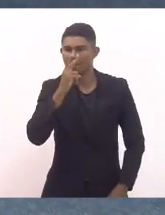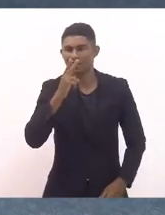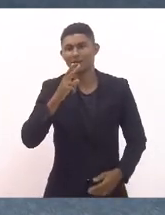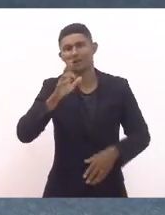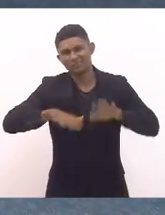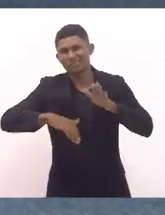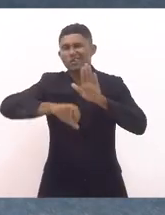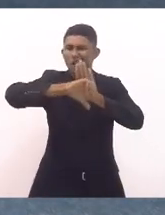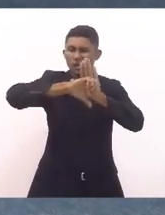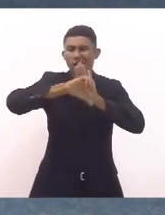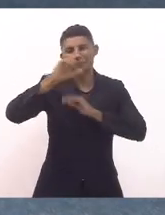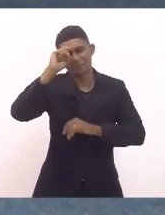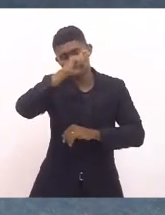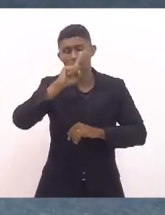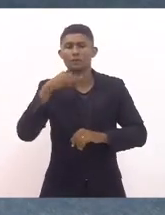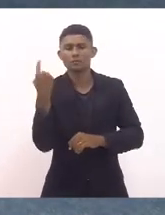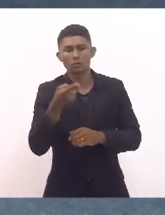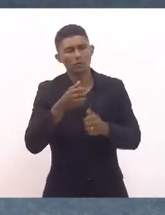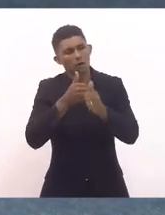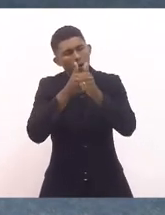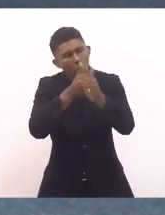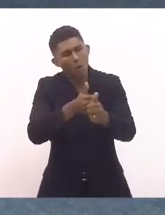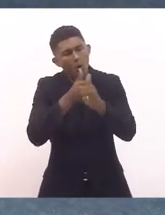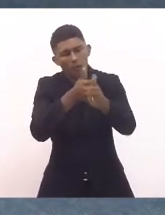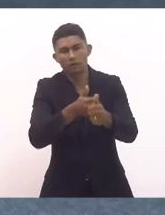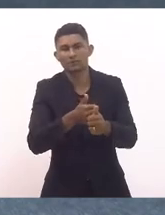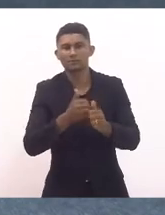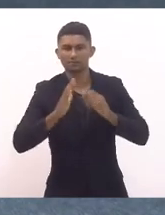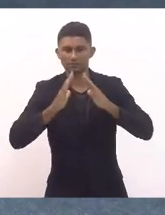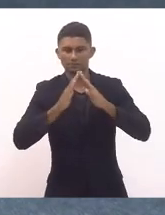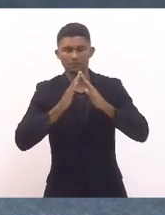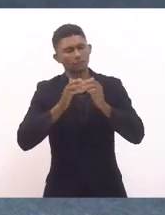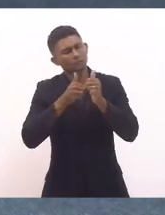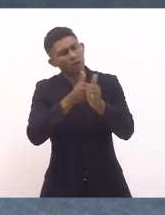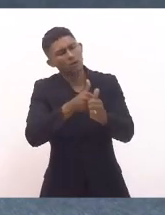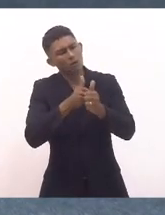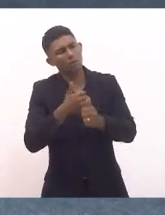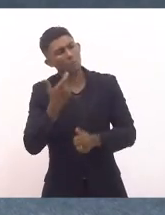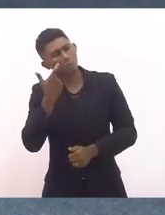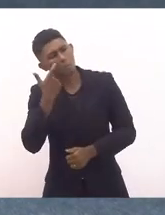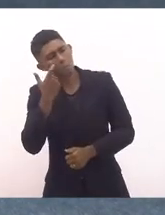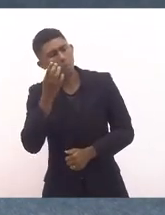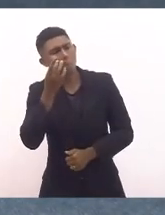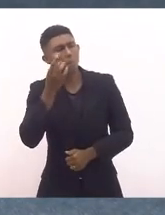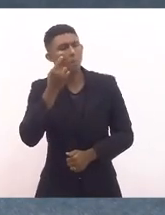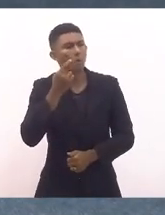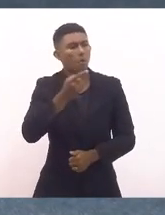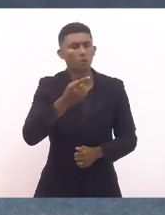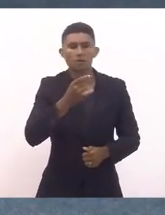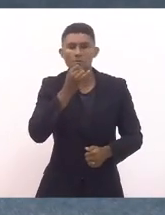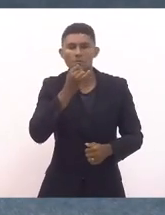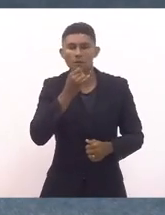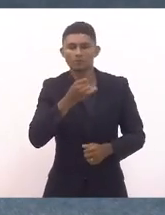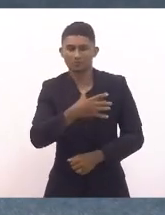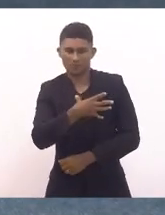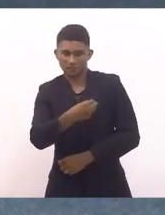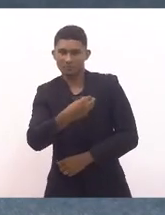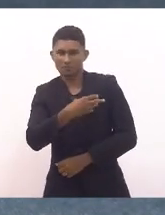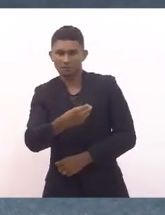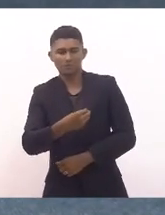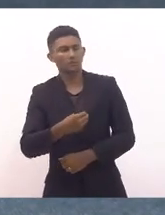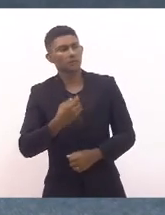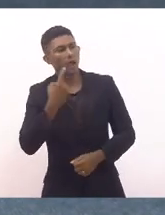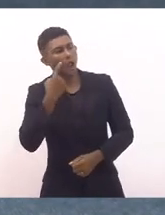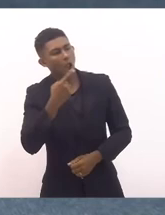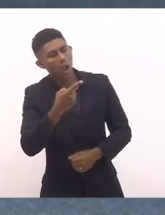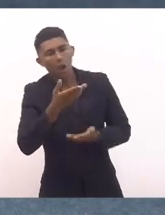aberrações. Mas a gente conseguiu acompanhar de casa e, de perto, assistindo aula com os nossos filhos, a gente